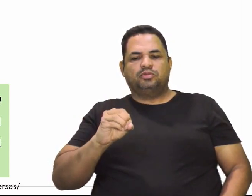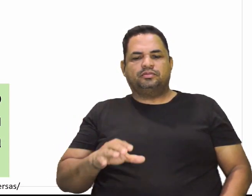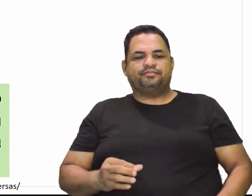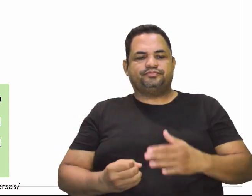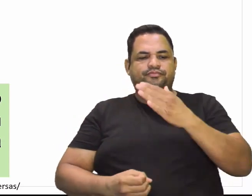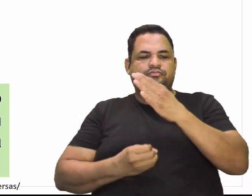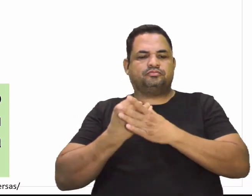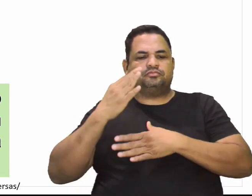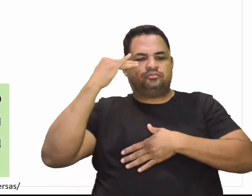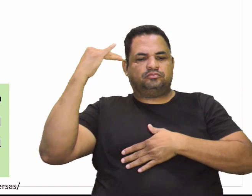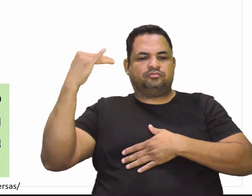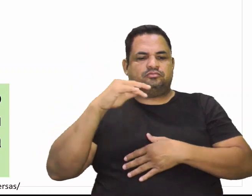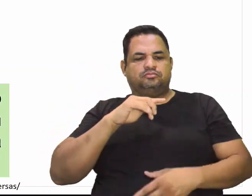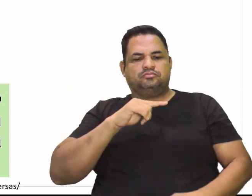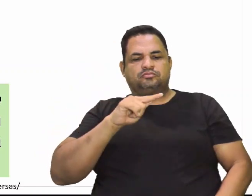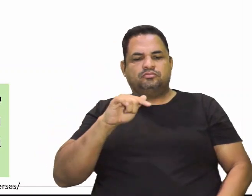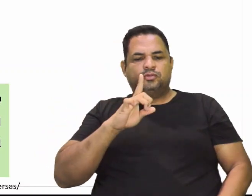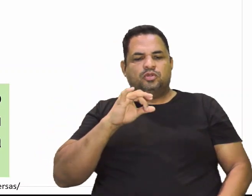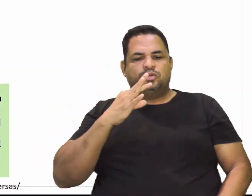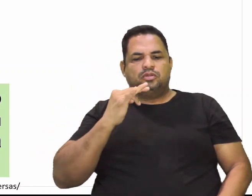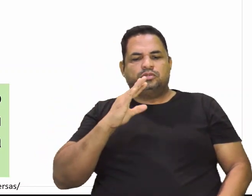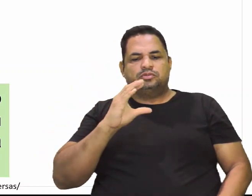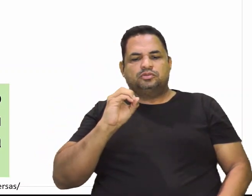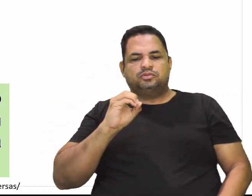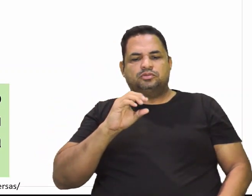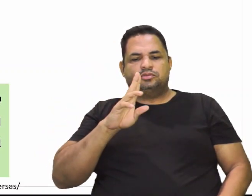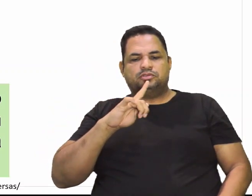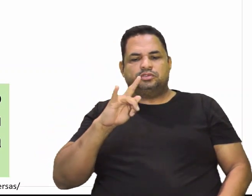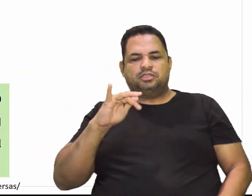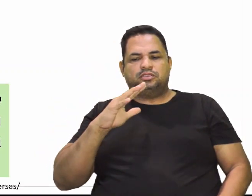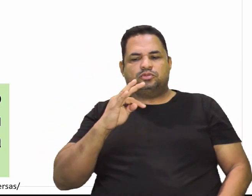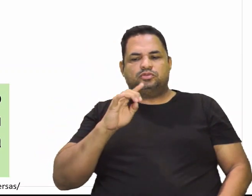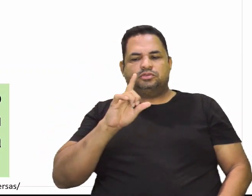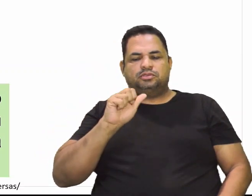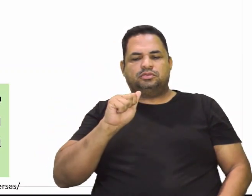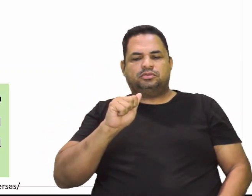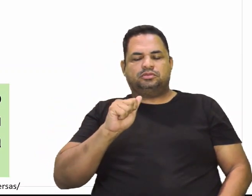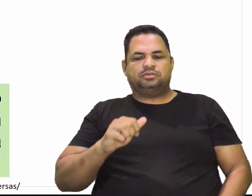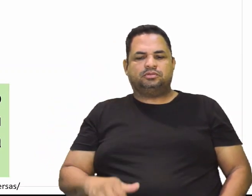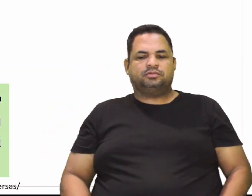criado em homenagem ao Zoroastra ou a Zaratustra,